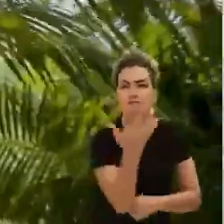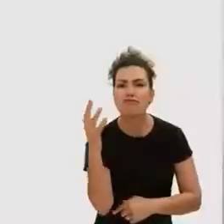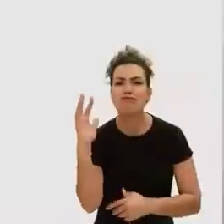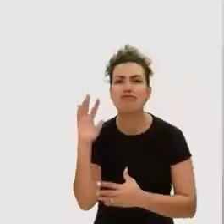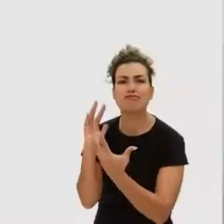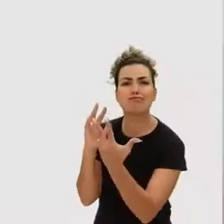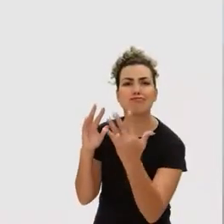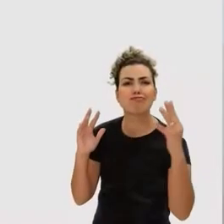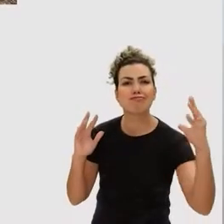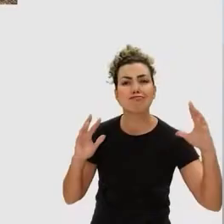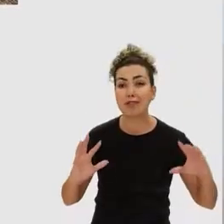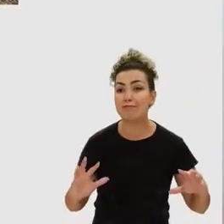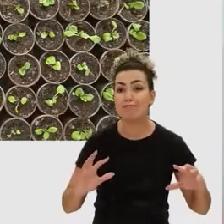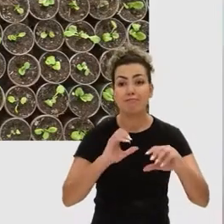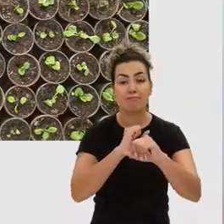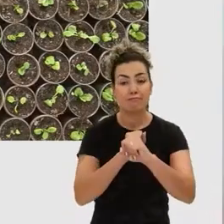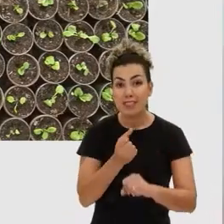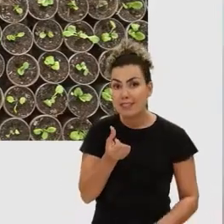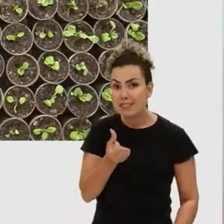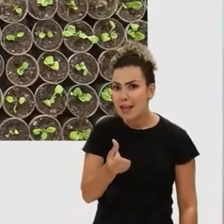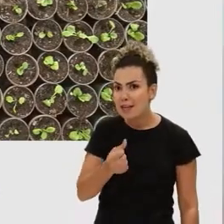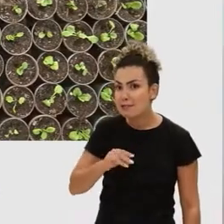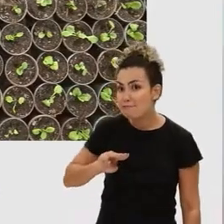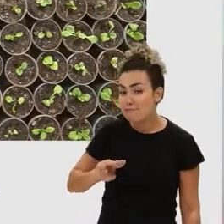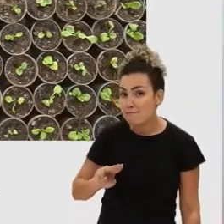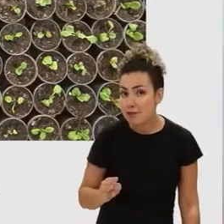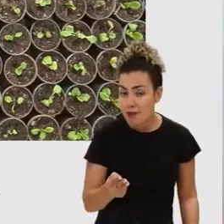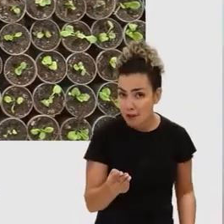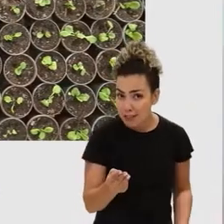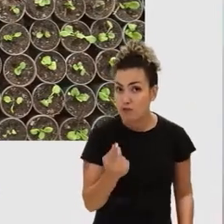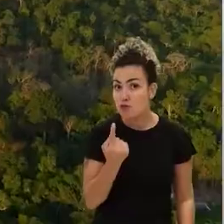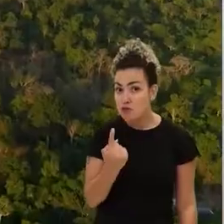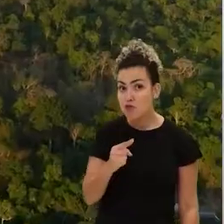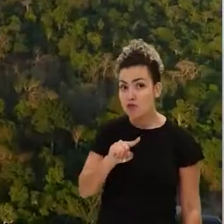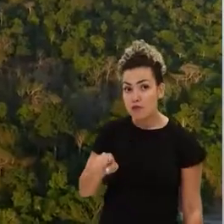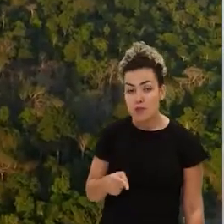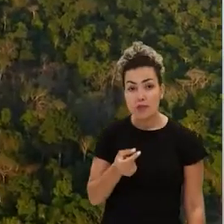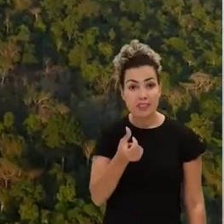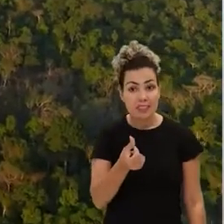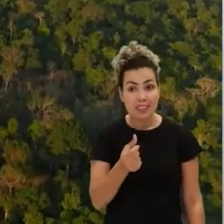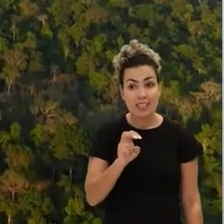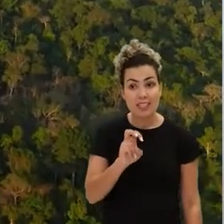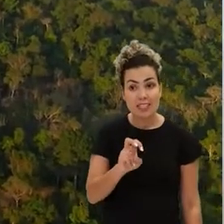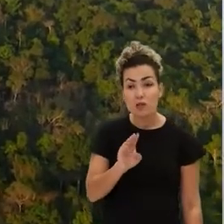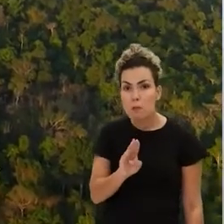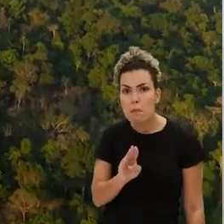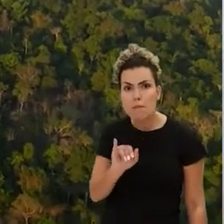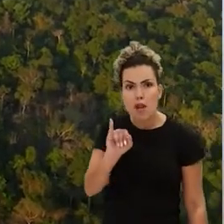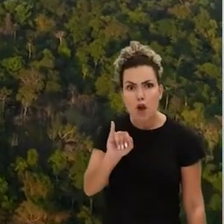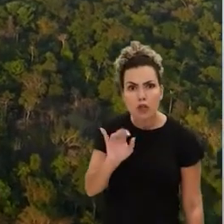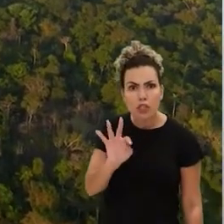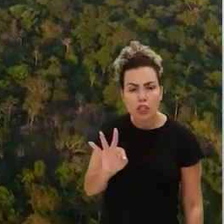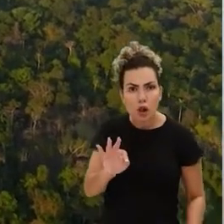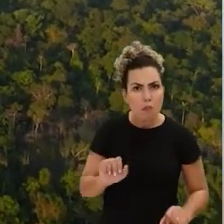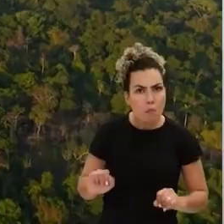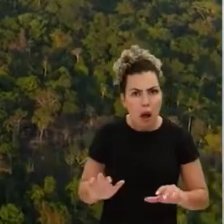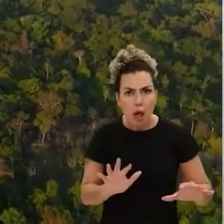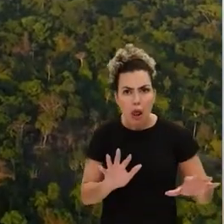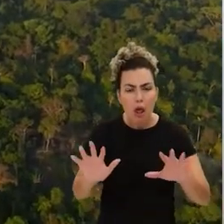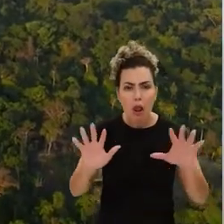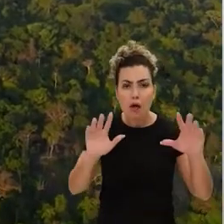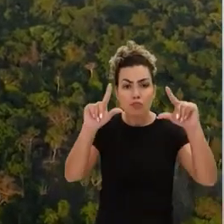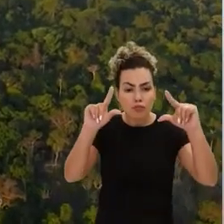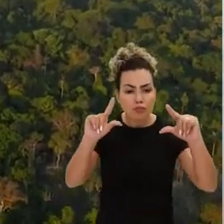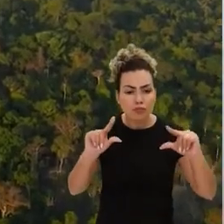6 milhões de hectares de floresta nativa, retirando 1,65 bilhão de toneladas de CO2